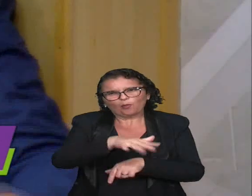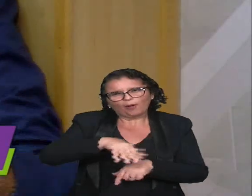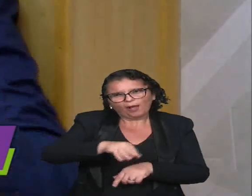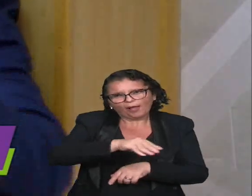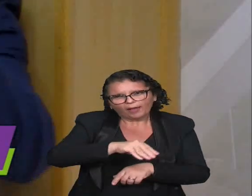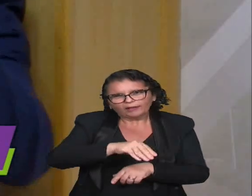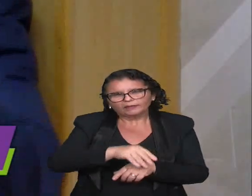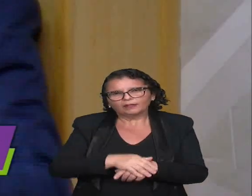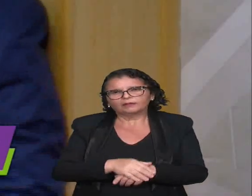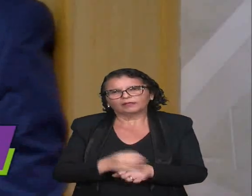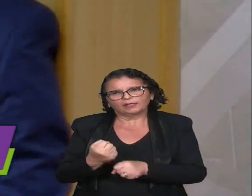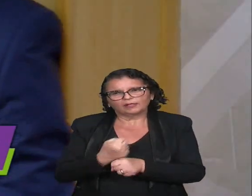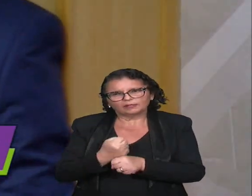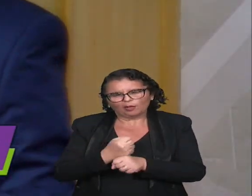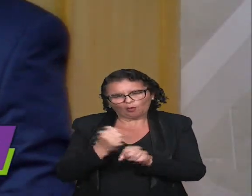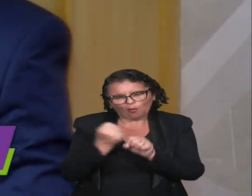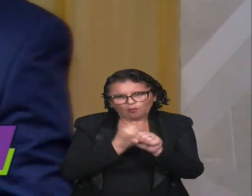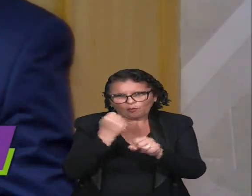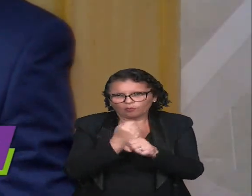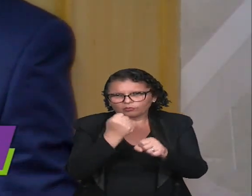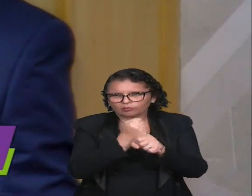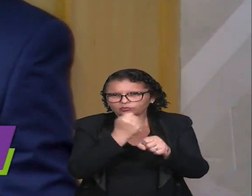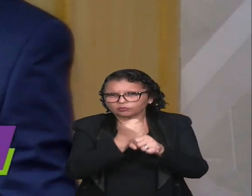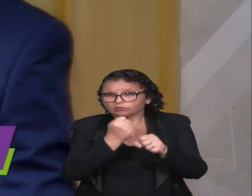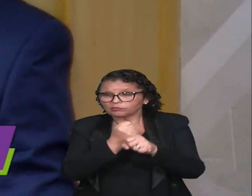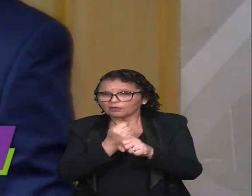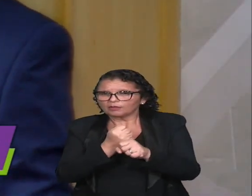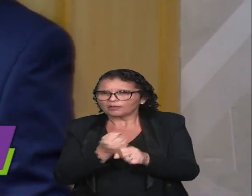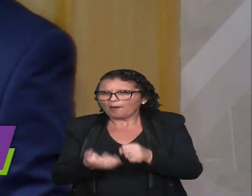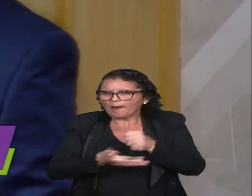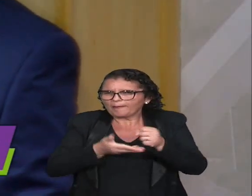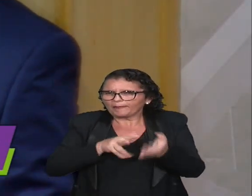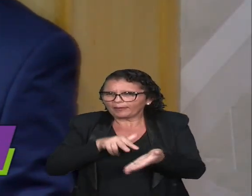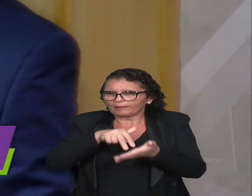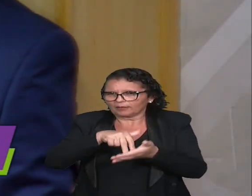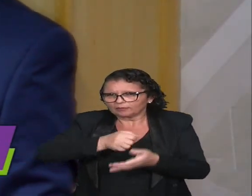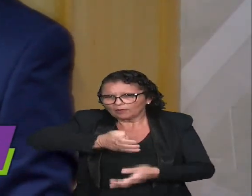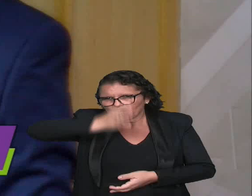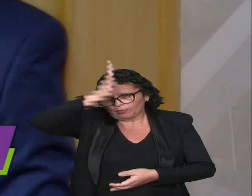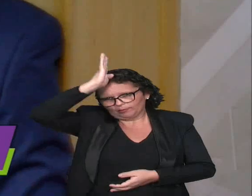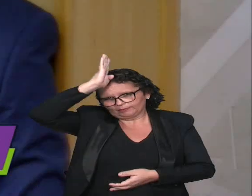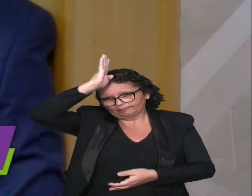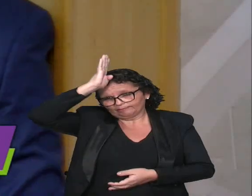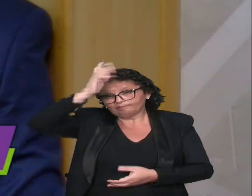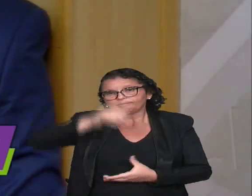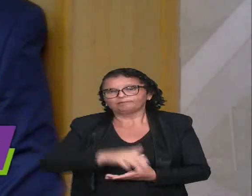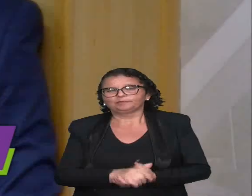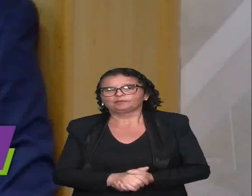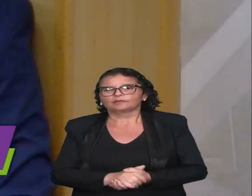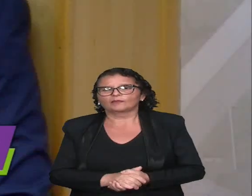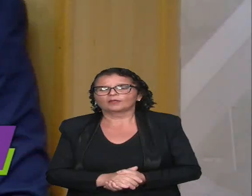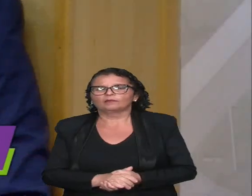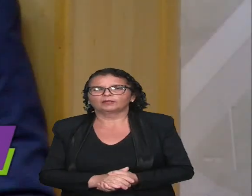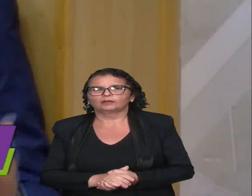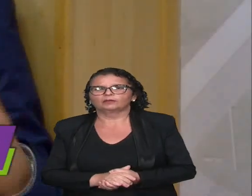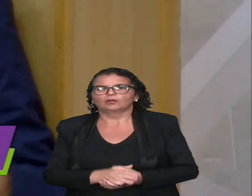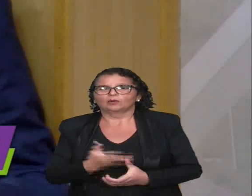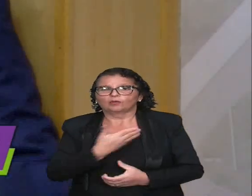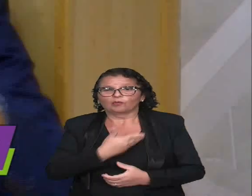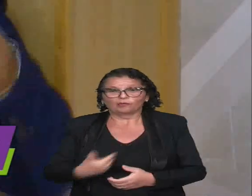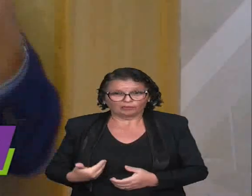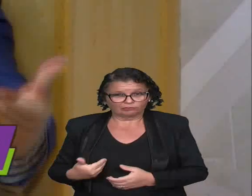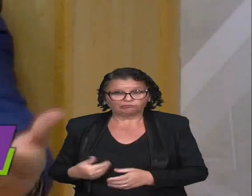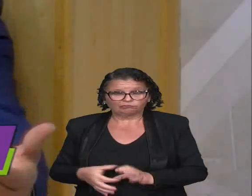agora durante durante esse ano eh se tudo correr bem e a gente acredita que isso vai acontecer e já está autorizado pelo governo nós